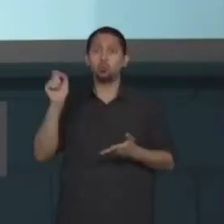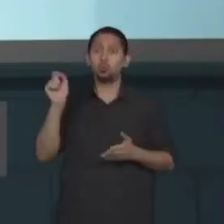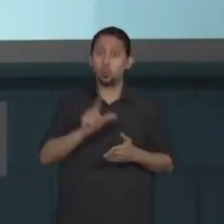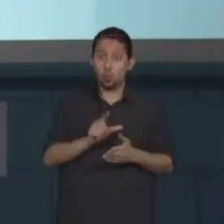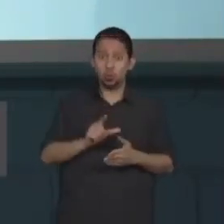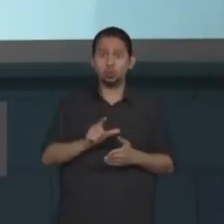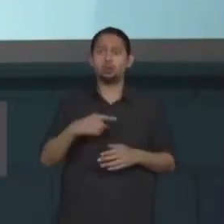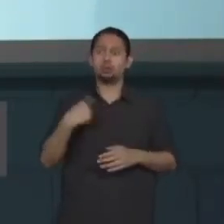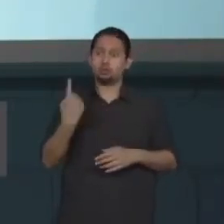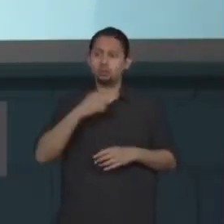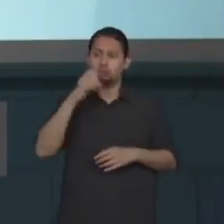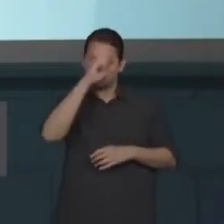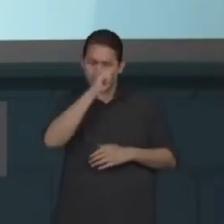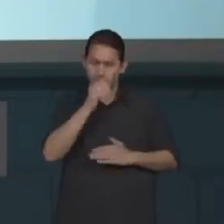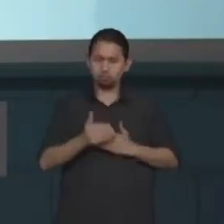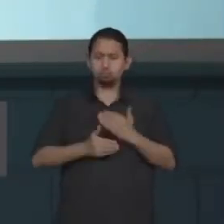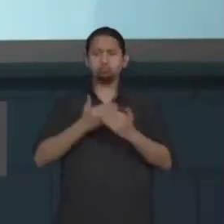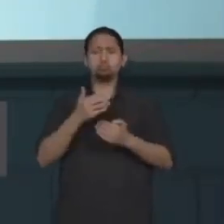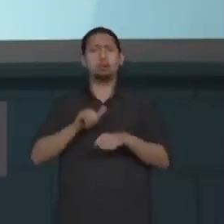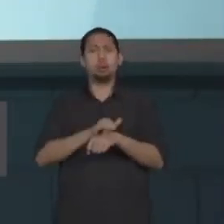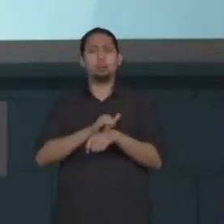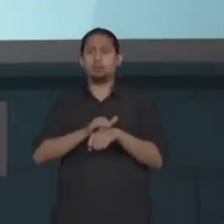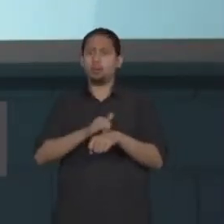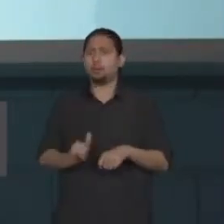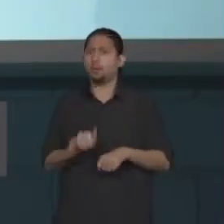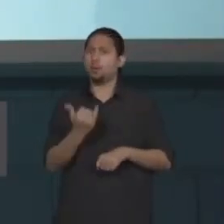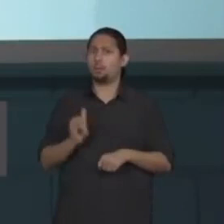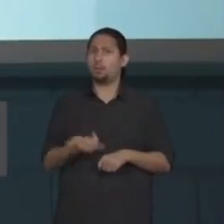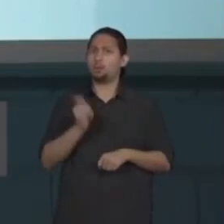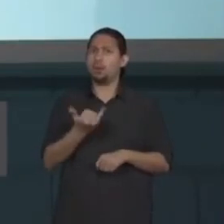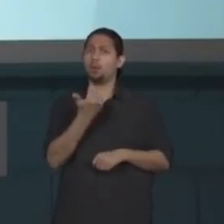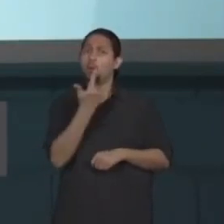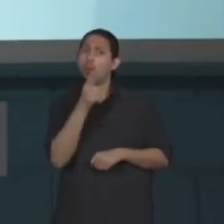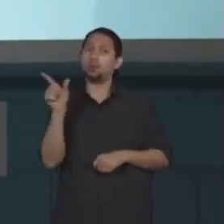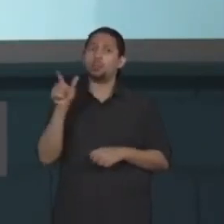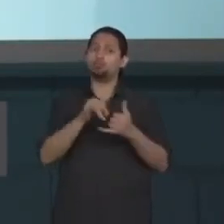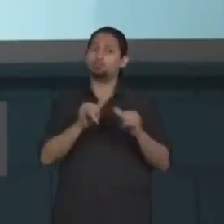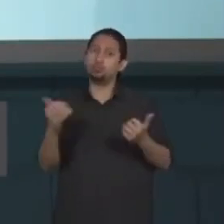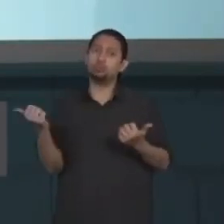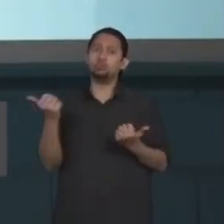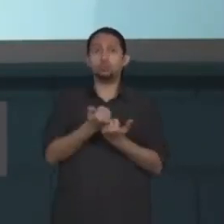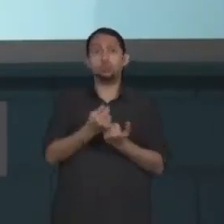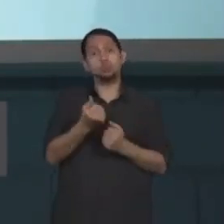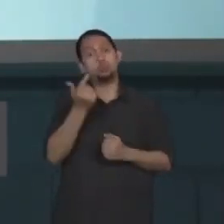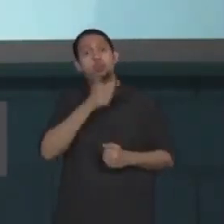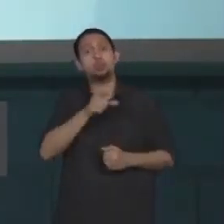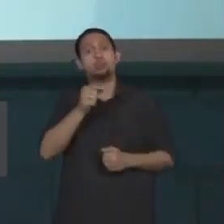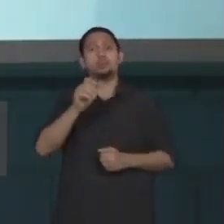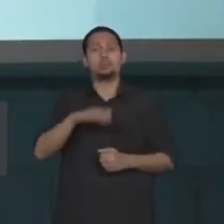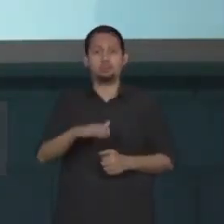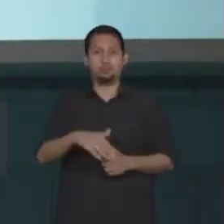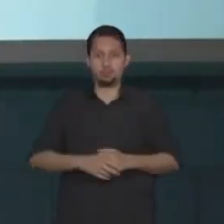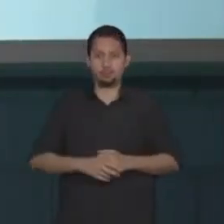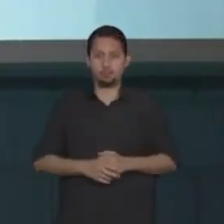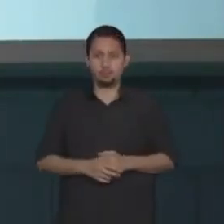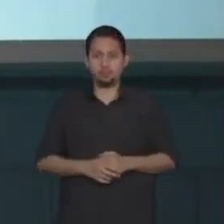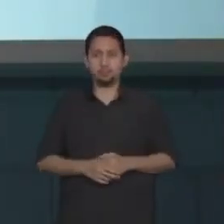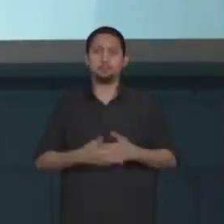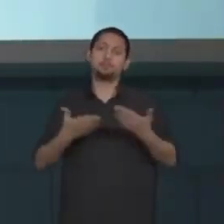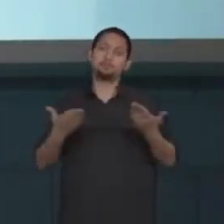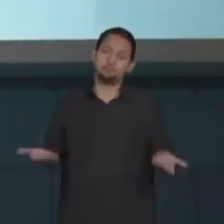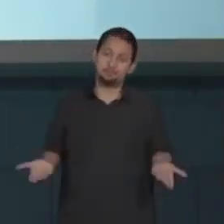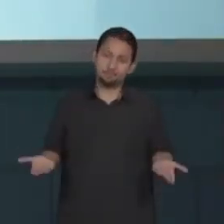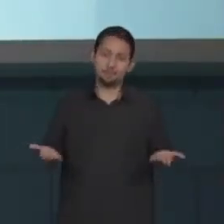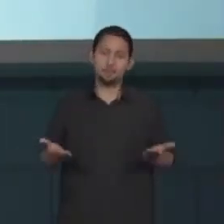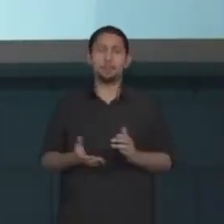que vem sendo cada vez mais utilizada em substituição das outras modalidades de energia.